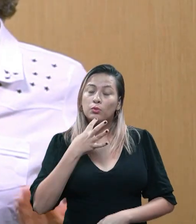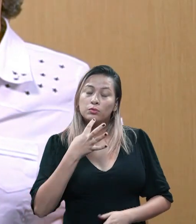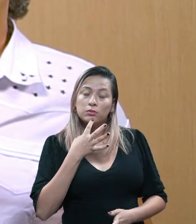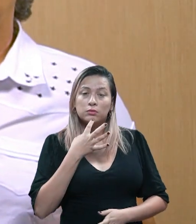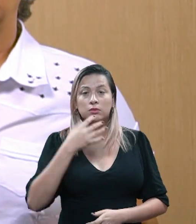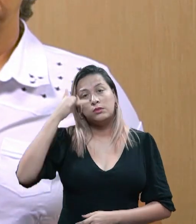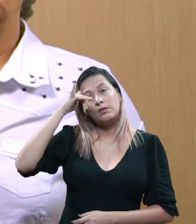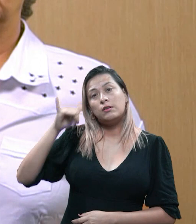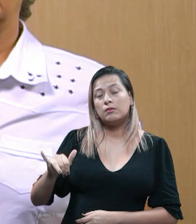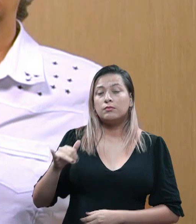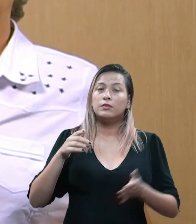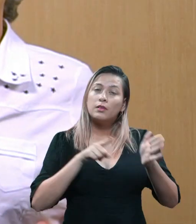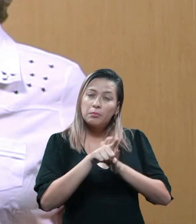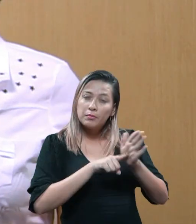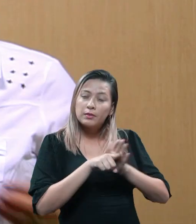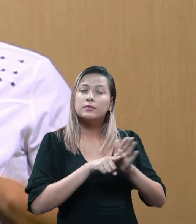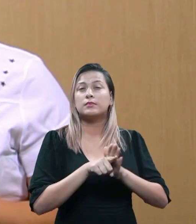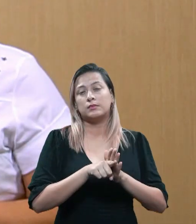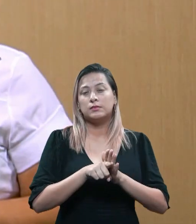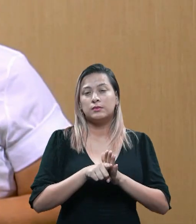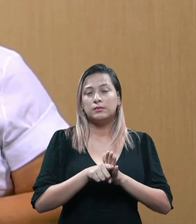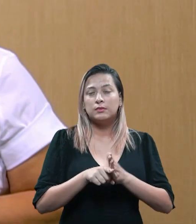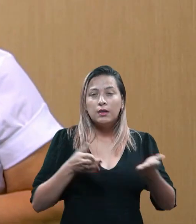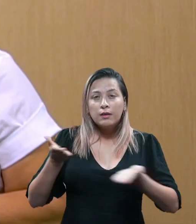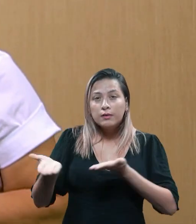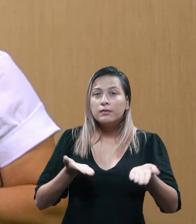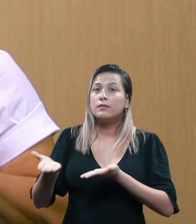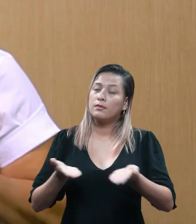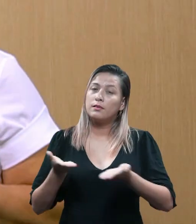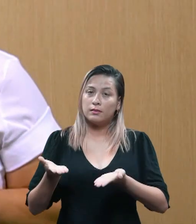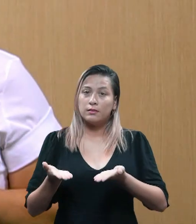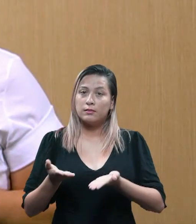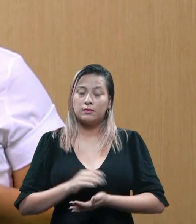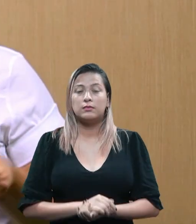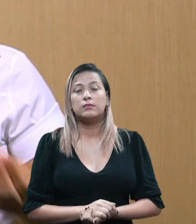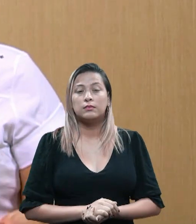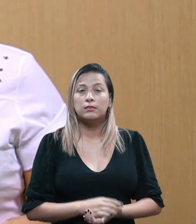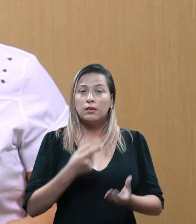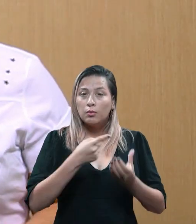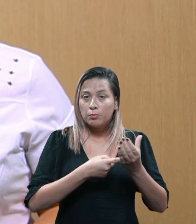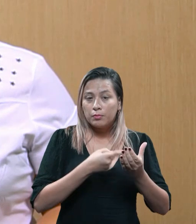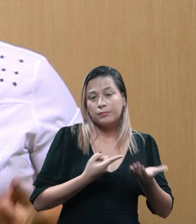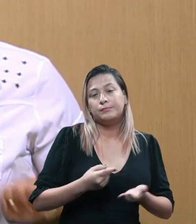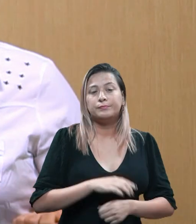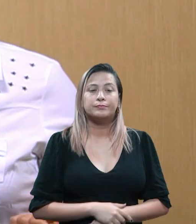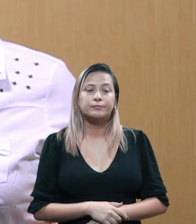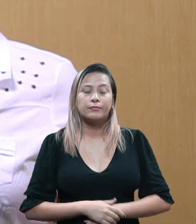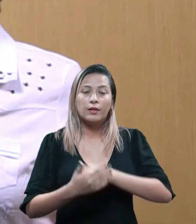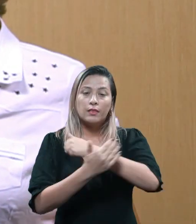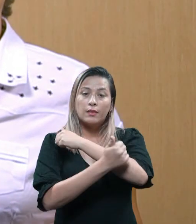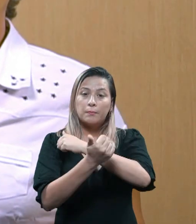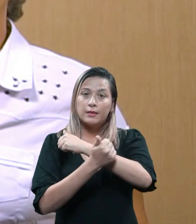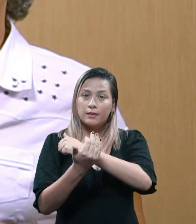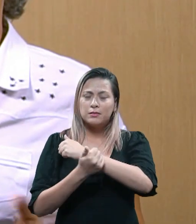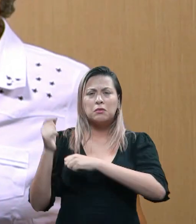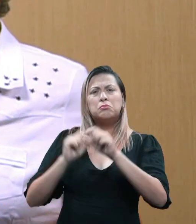prevenir, estudar, investigar e tratar as patologias dos pés. Anexos, depilação. A depilação pode